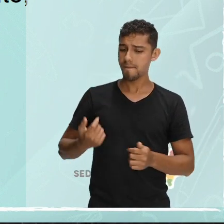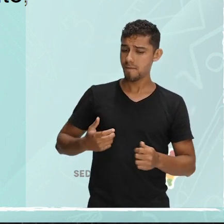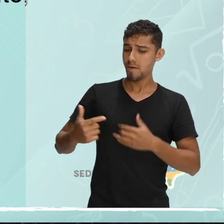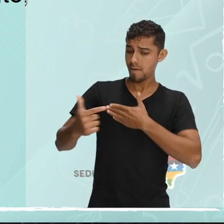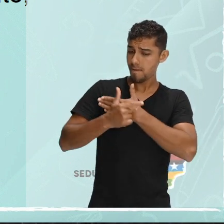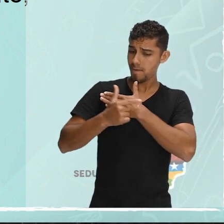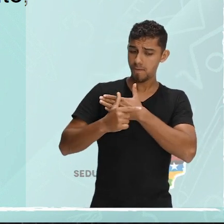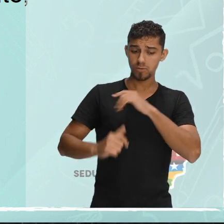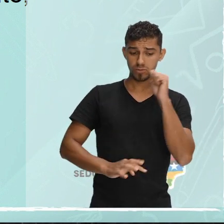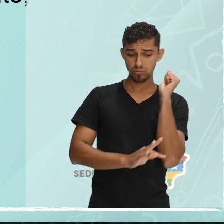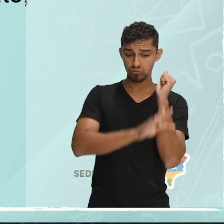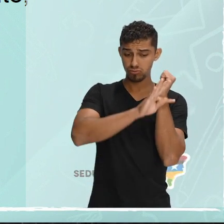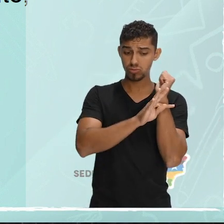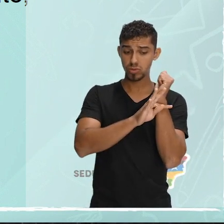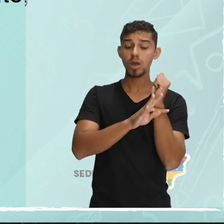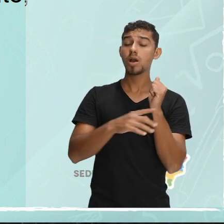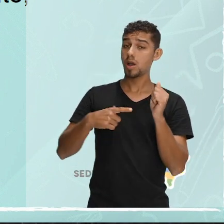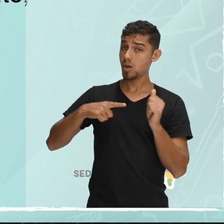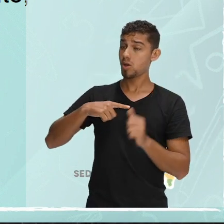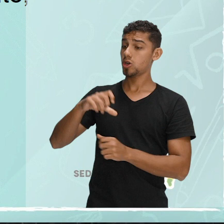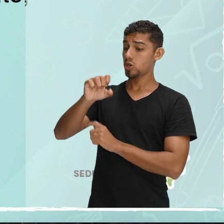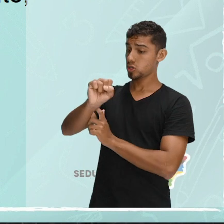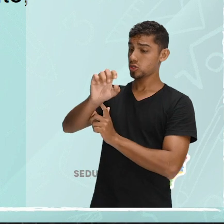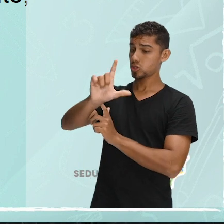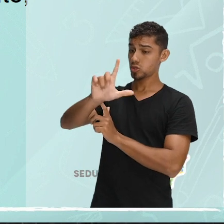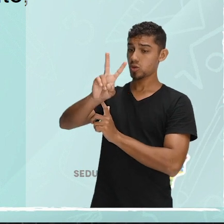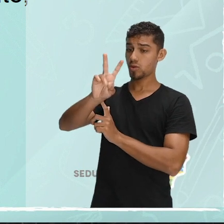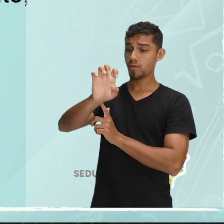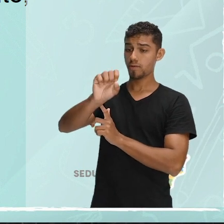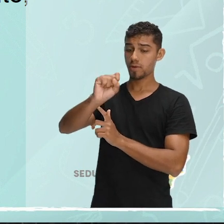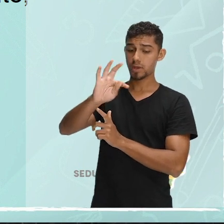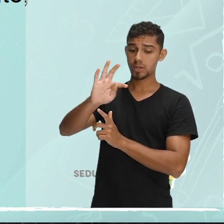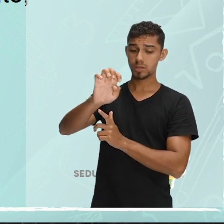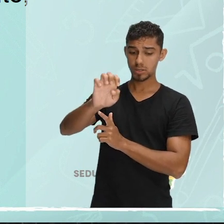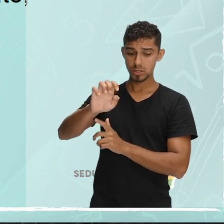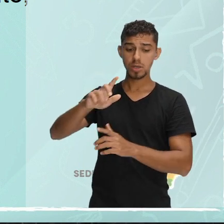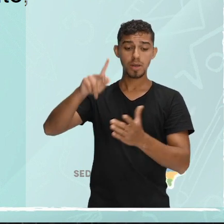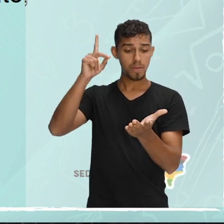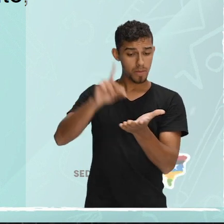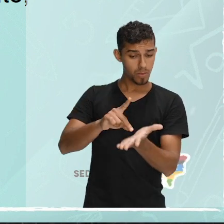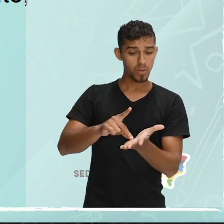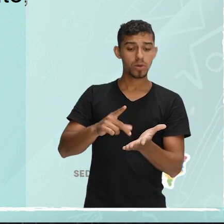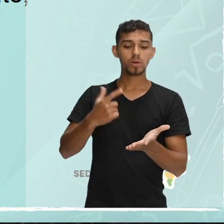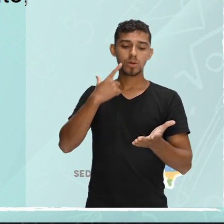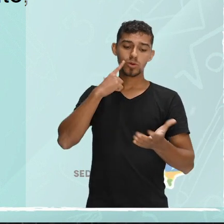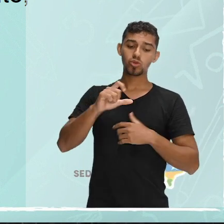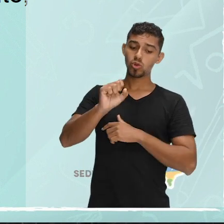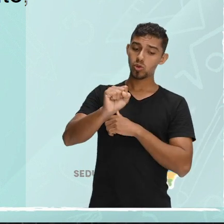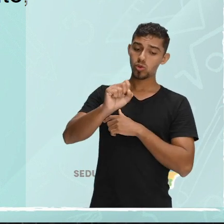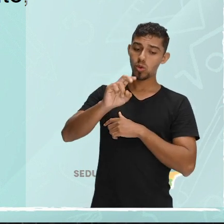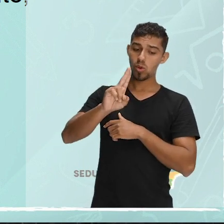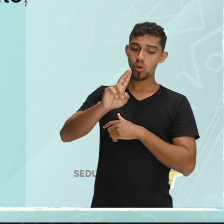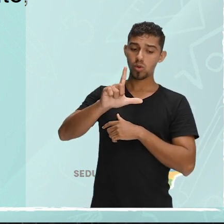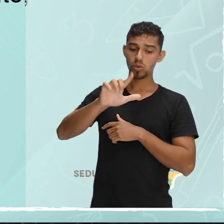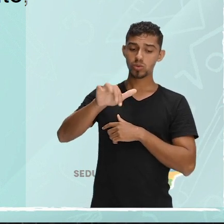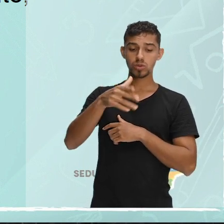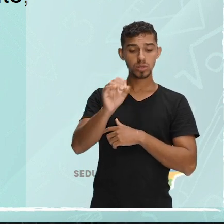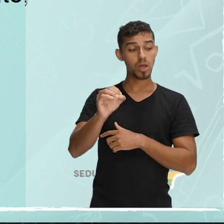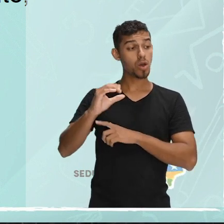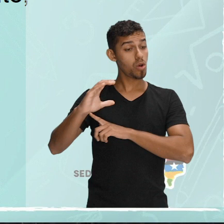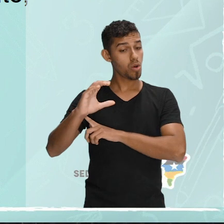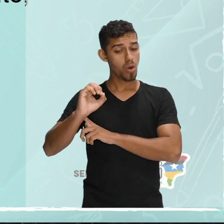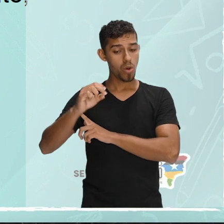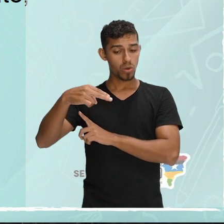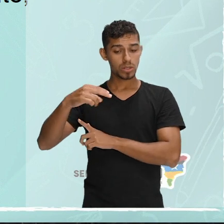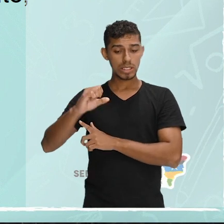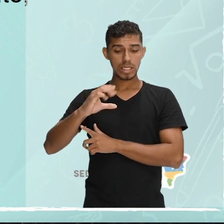e uma solução diluída, olha só, solvente puro, solução concentrada e solução diluída, são